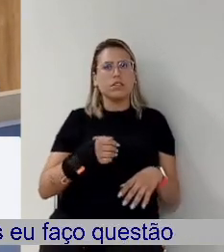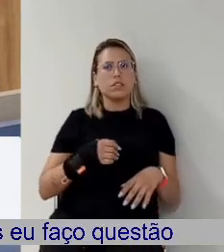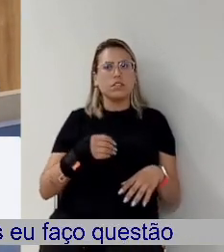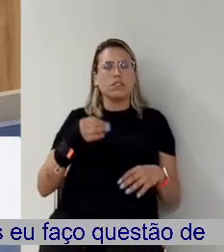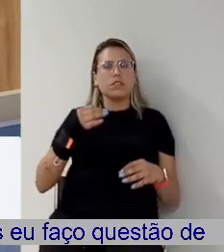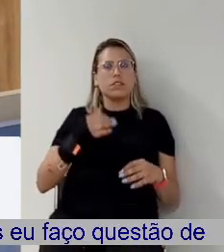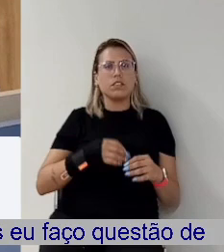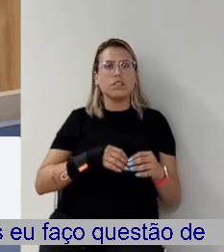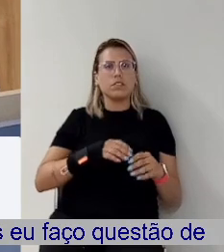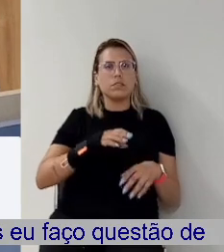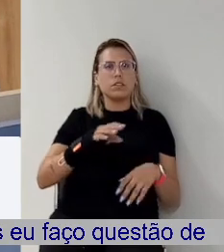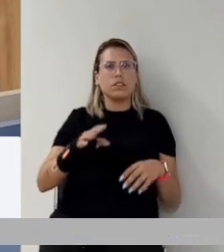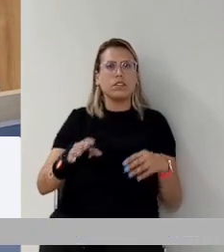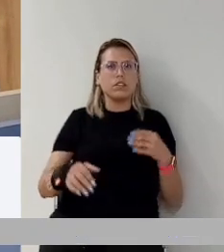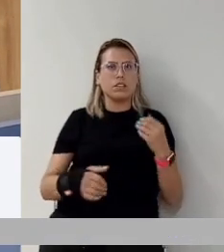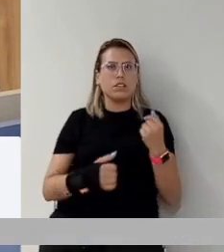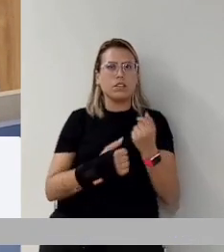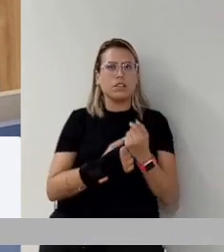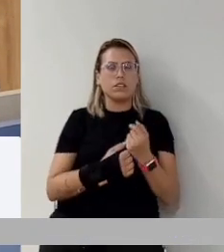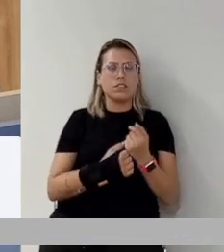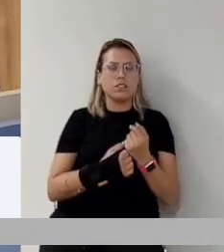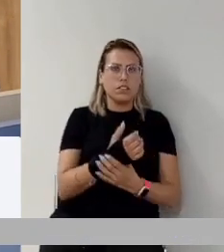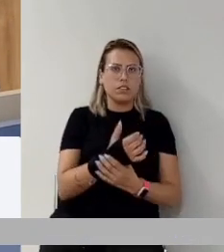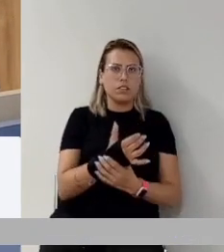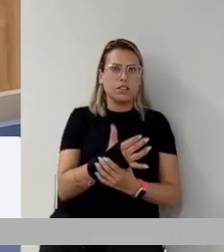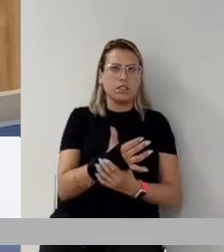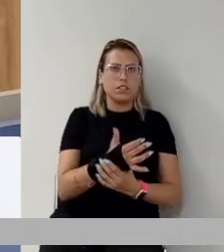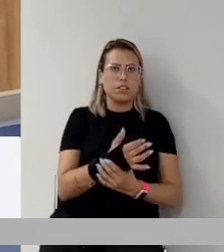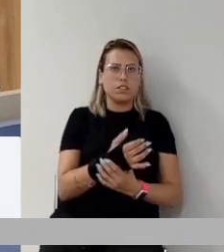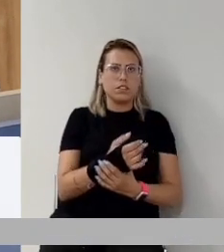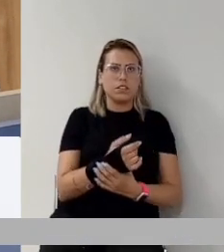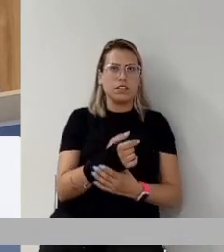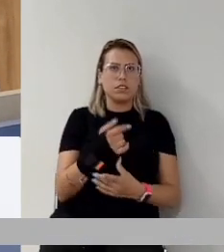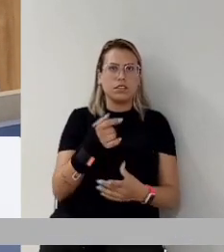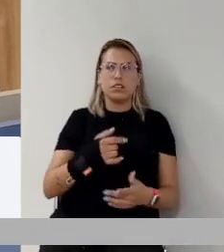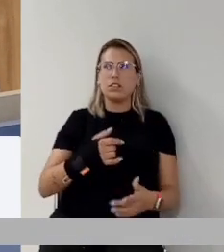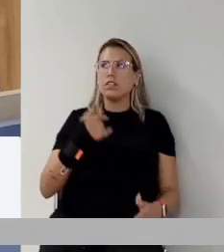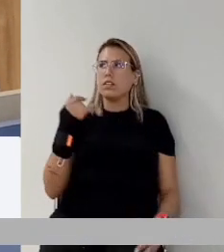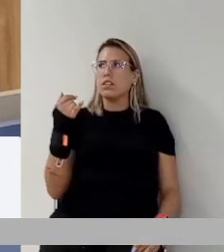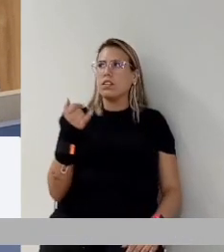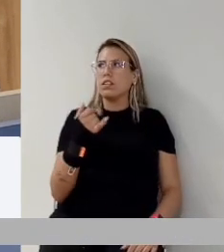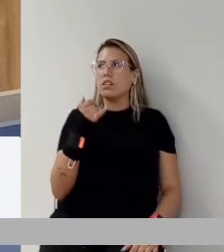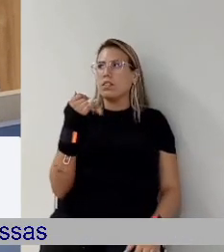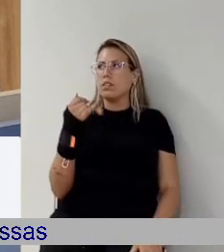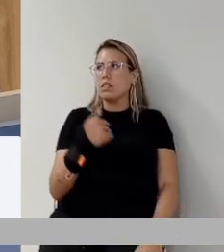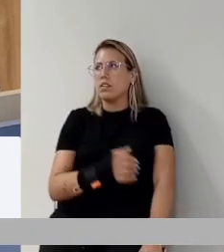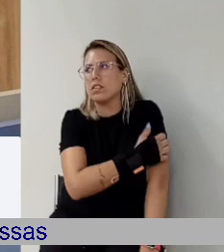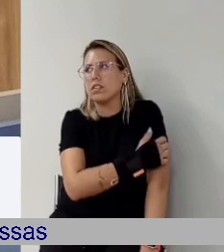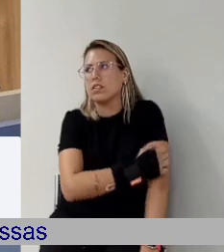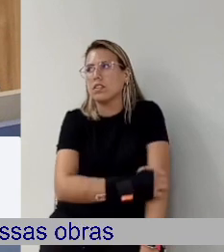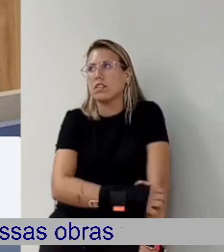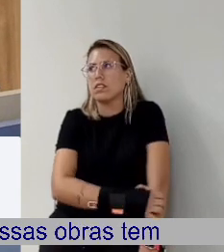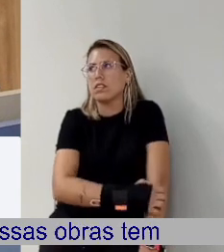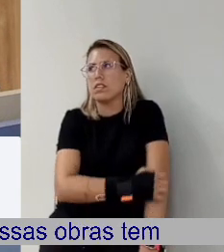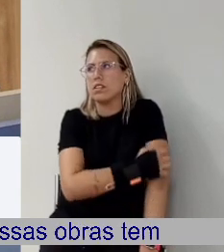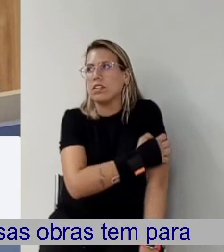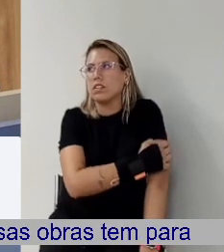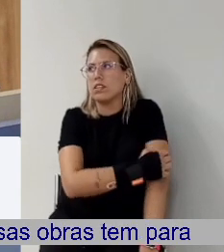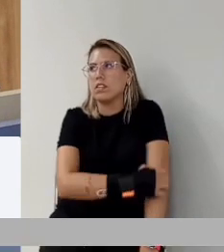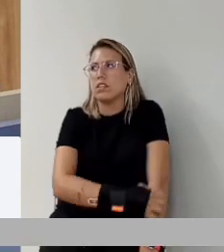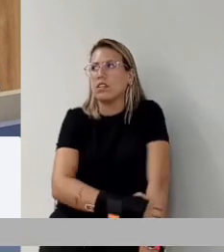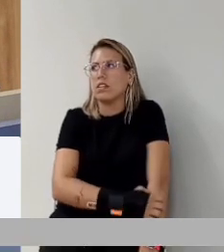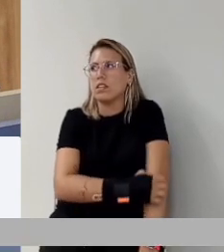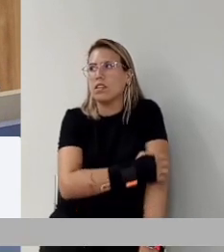de reforçar devido à importância que essas obras têm para muitas